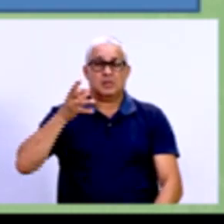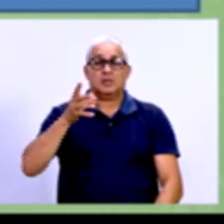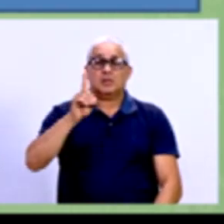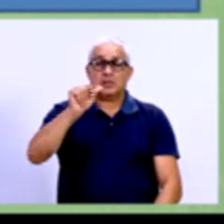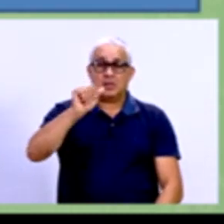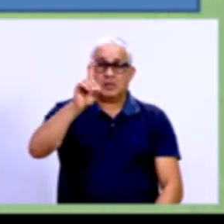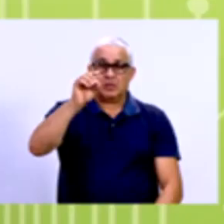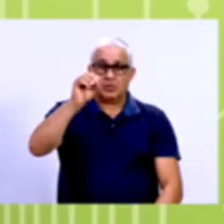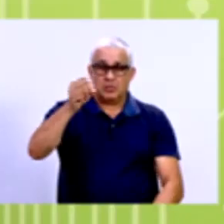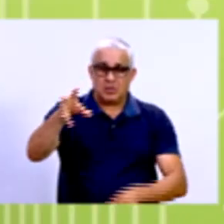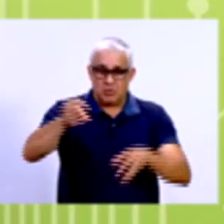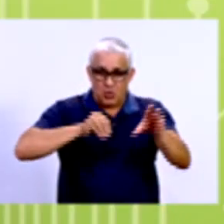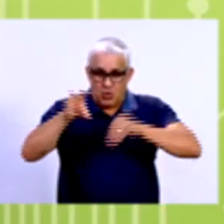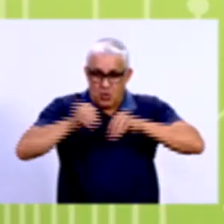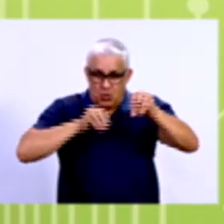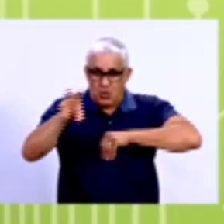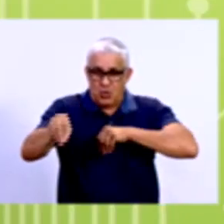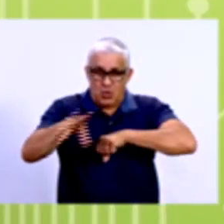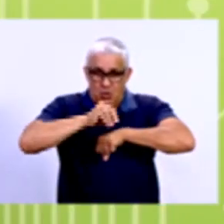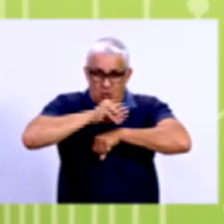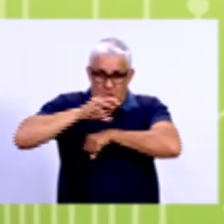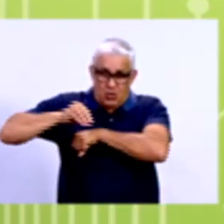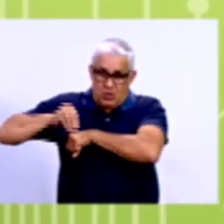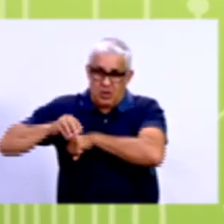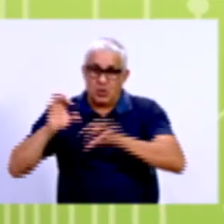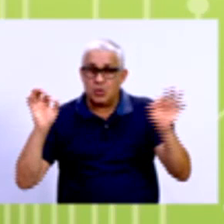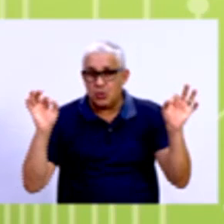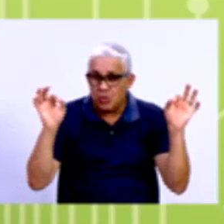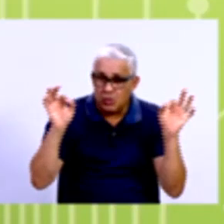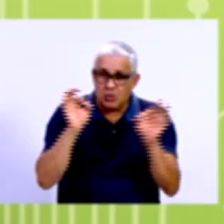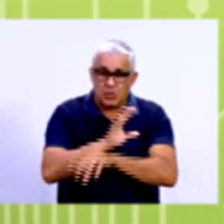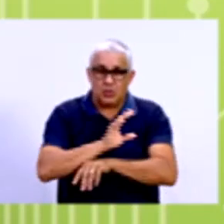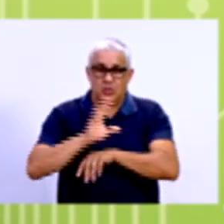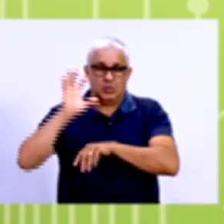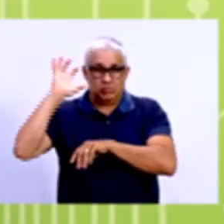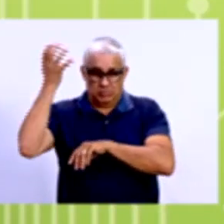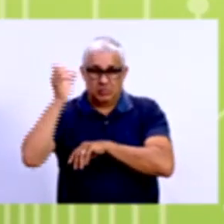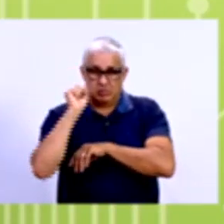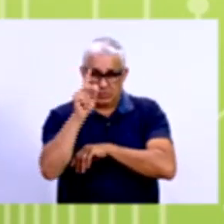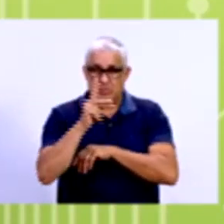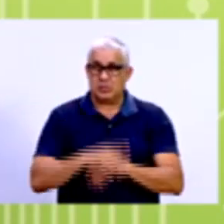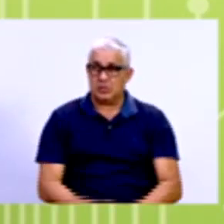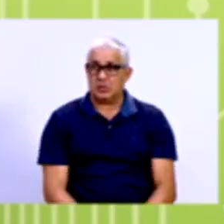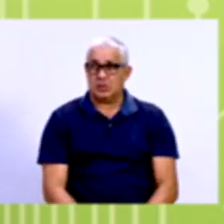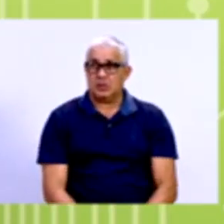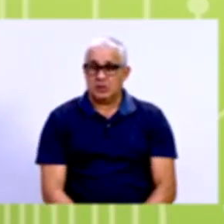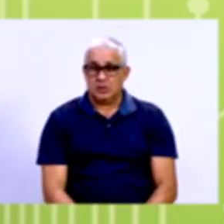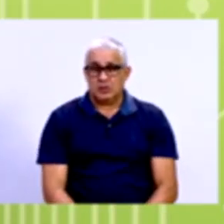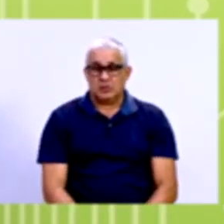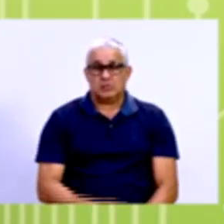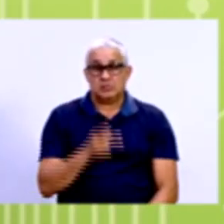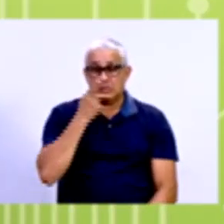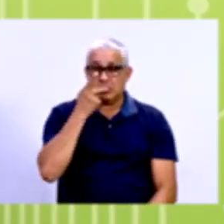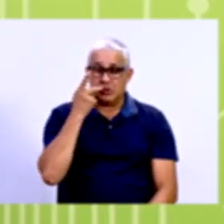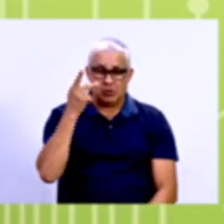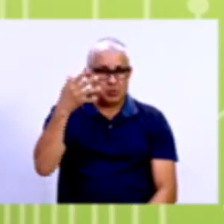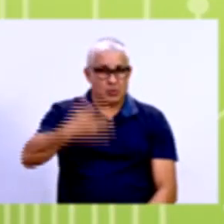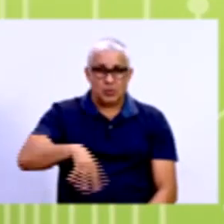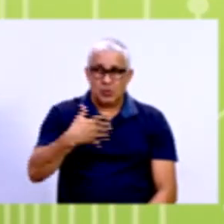a nossa decisão é essa, as conclusões que nós vamos tirar, ok? Então, a gente falou isso